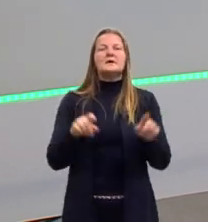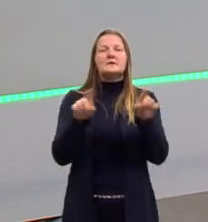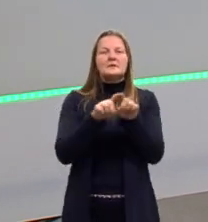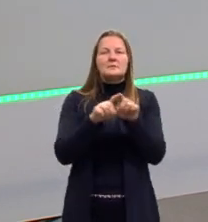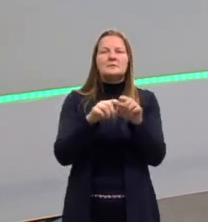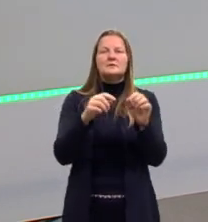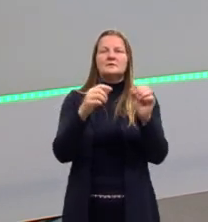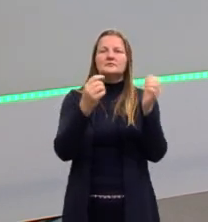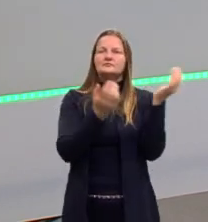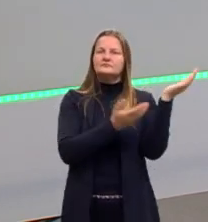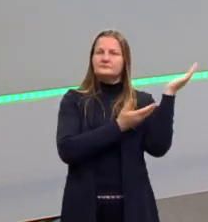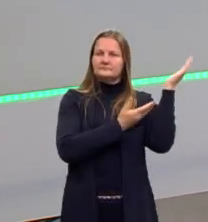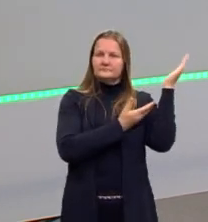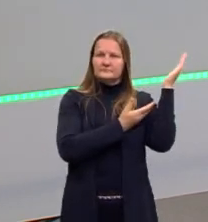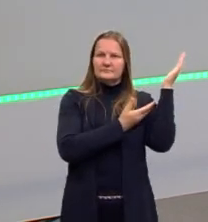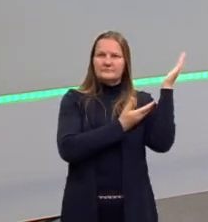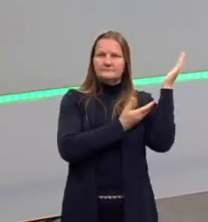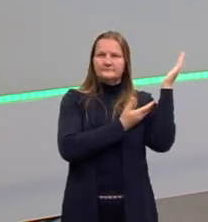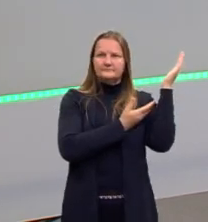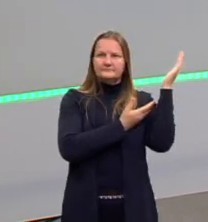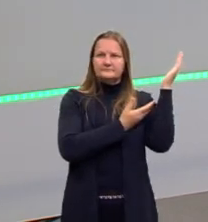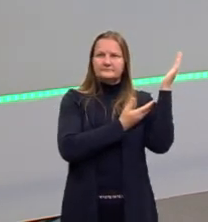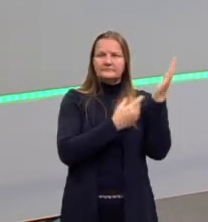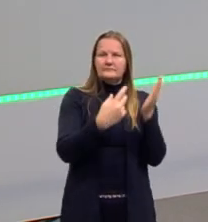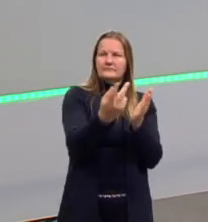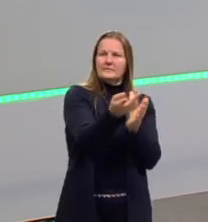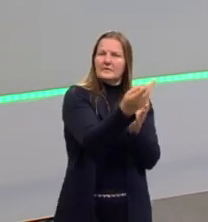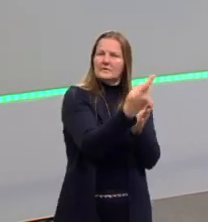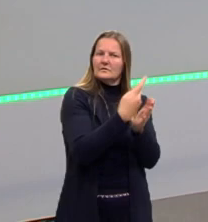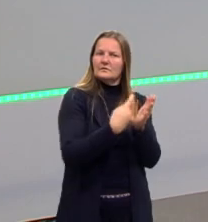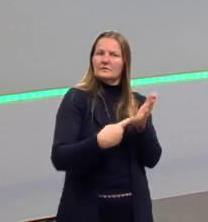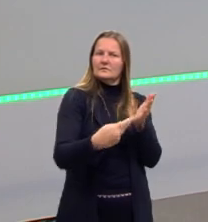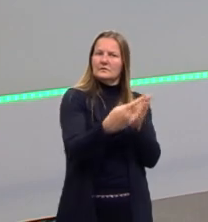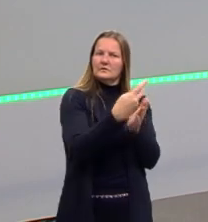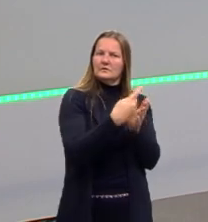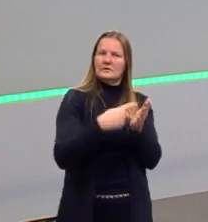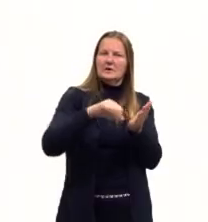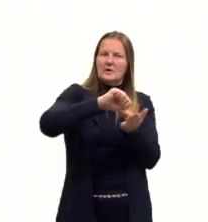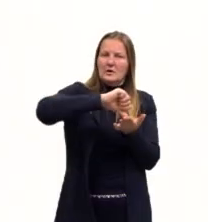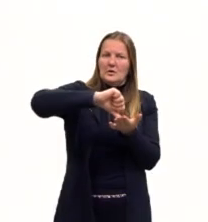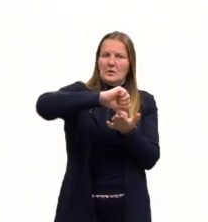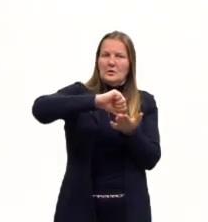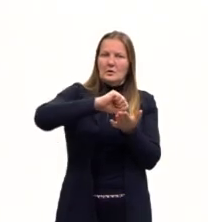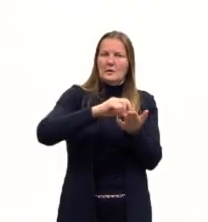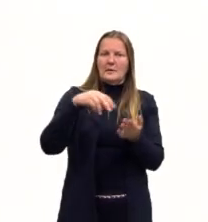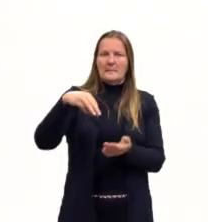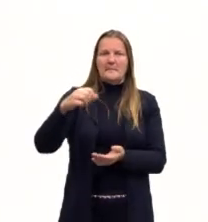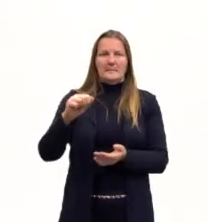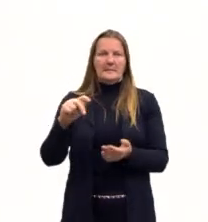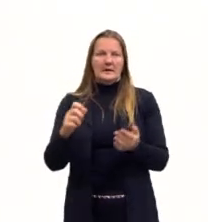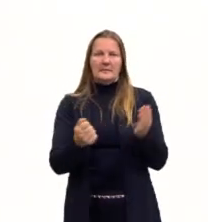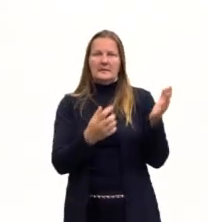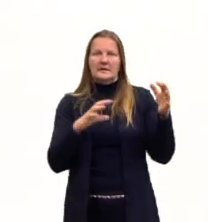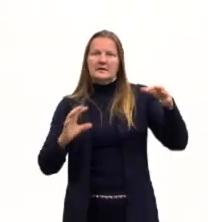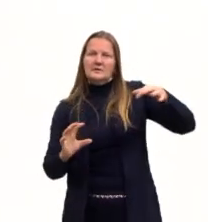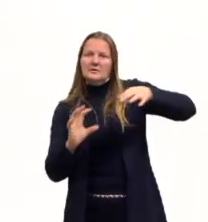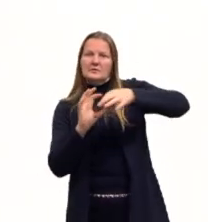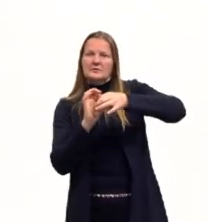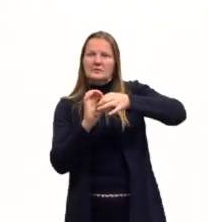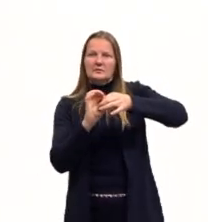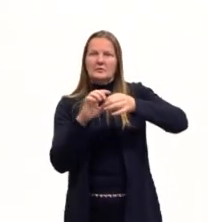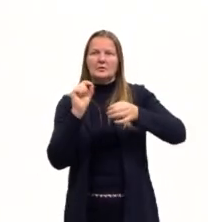Justamente a gente tá colocando um mapa né colocando justamente as fazendo aquela ligação